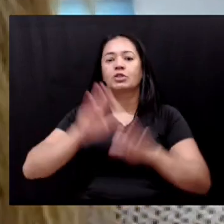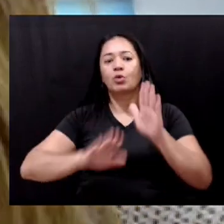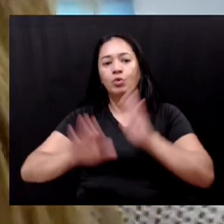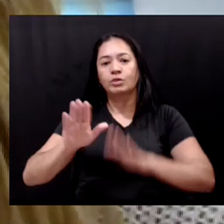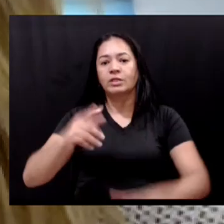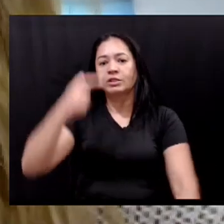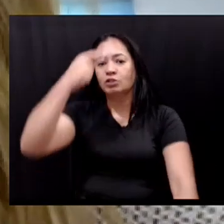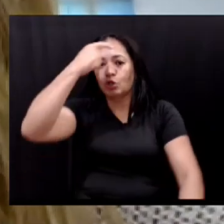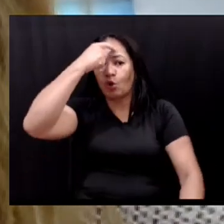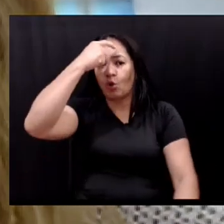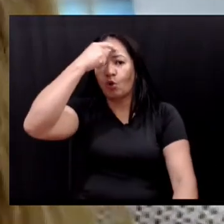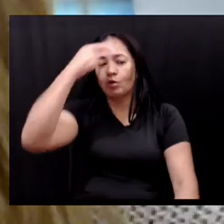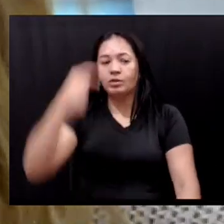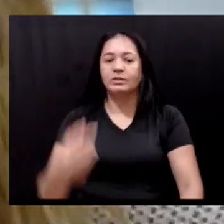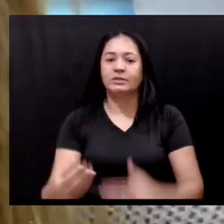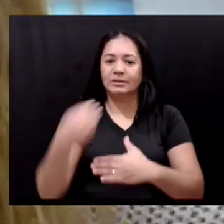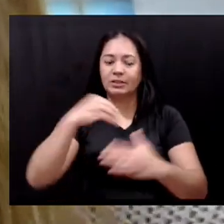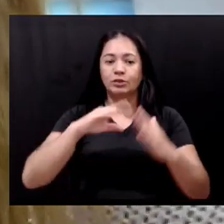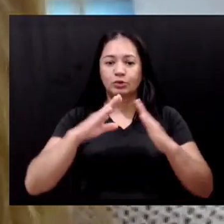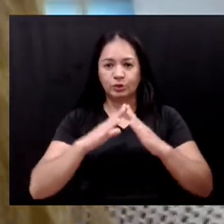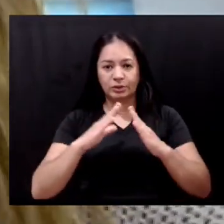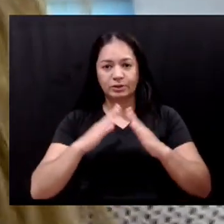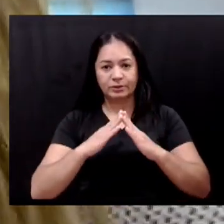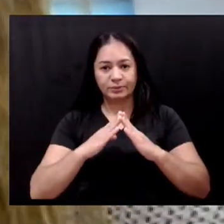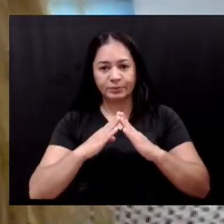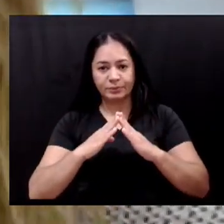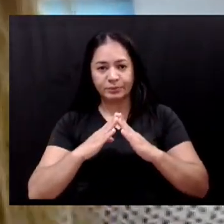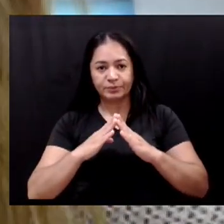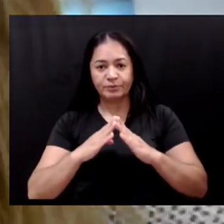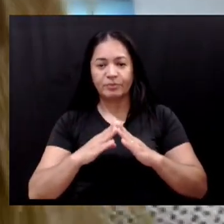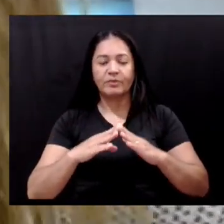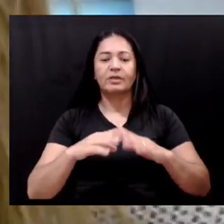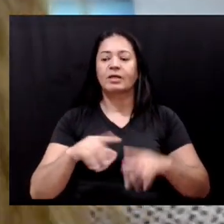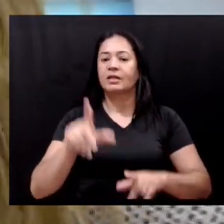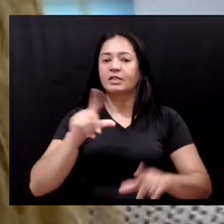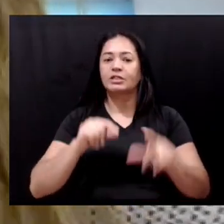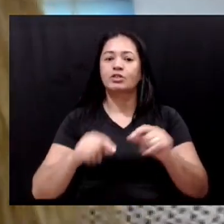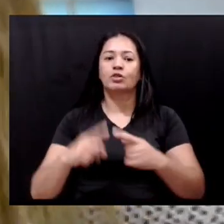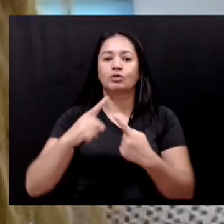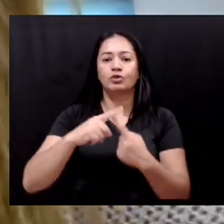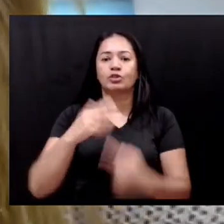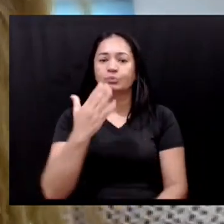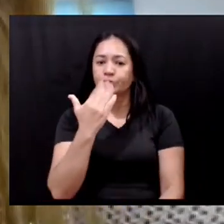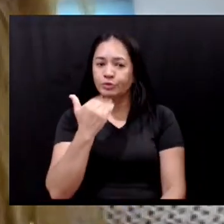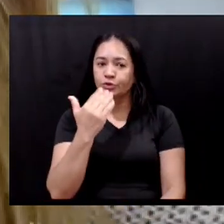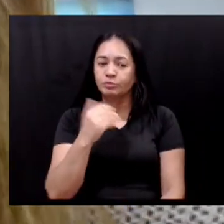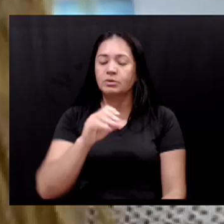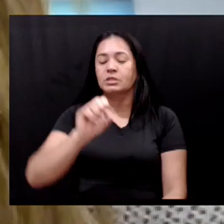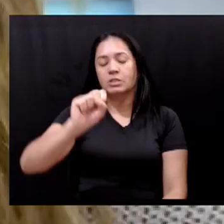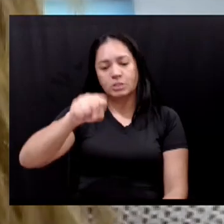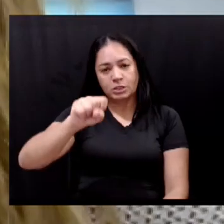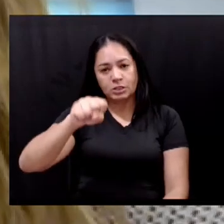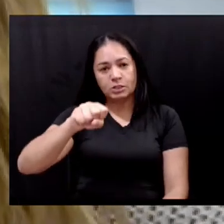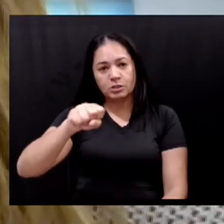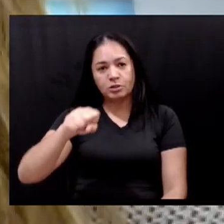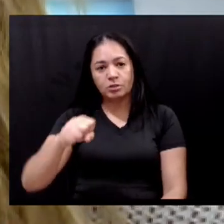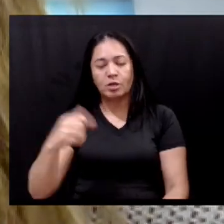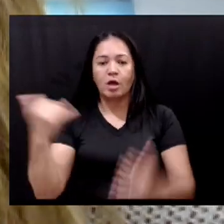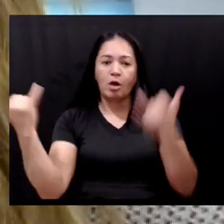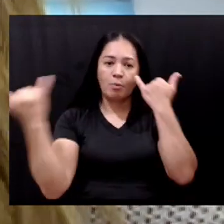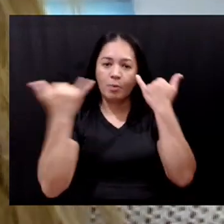dentro de casa e nas escolhas dos alimentos. Acho que sim, é um dado muito